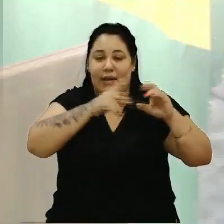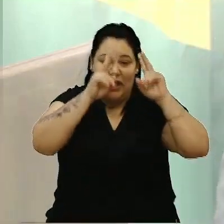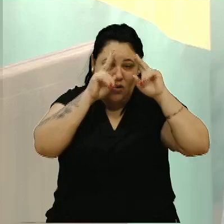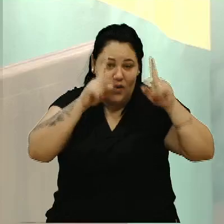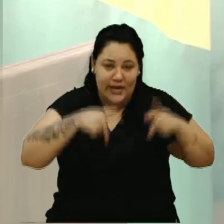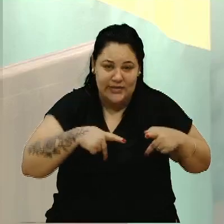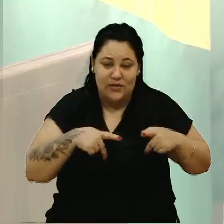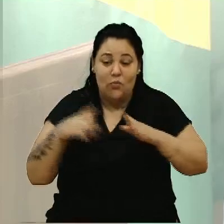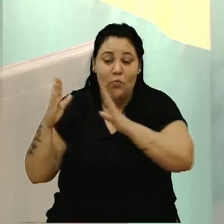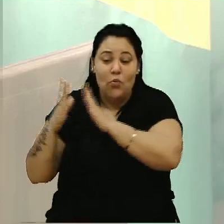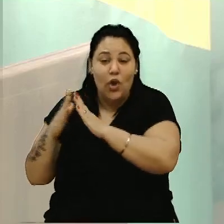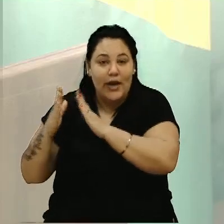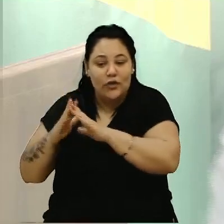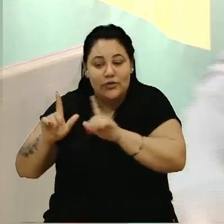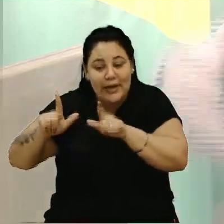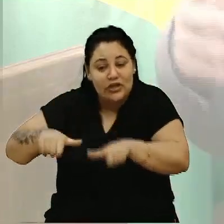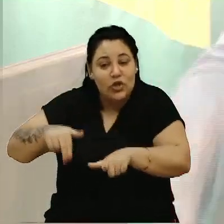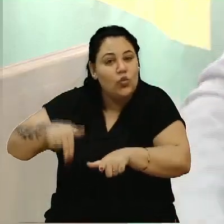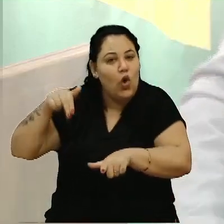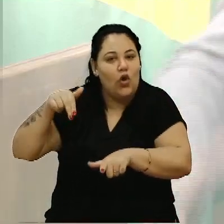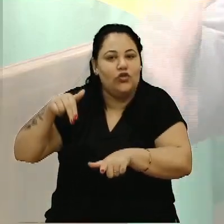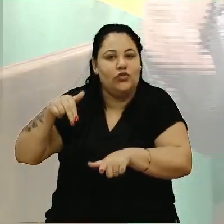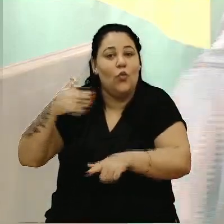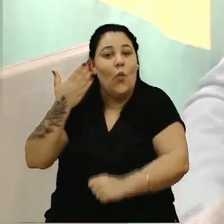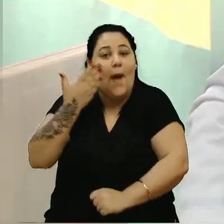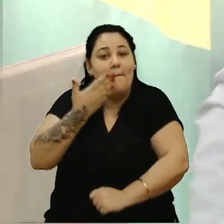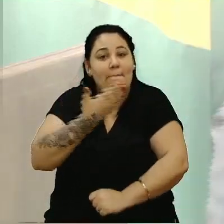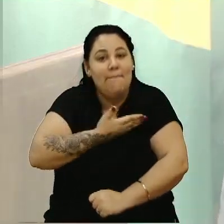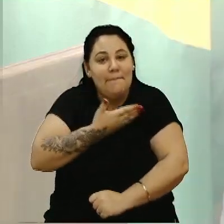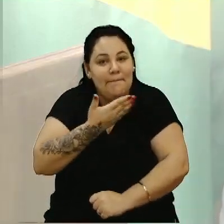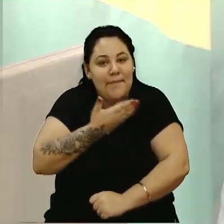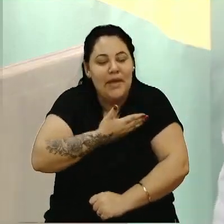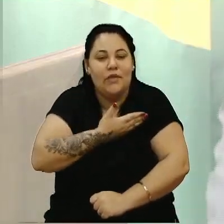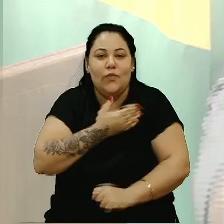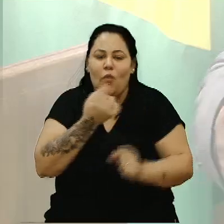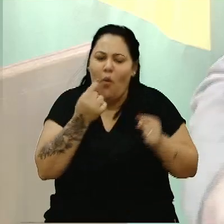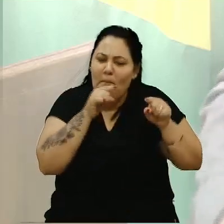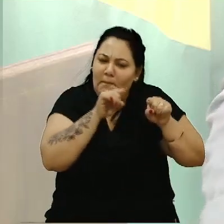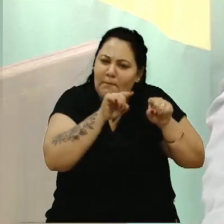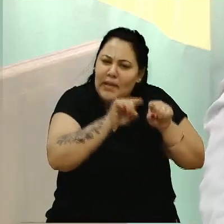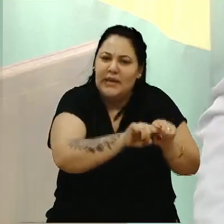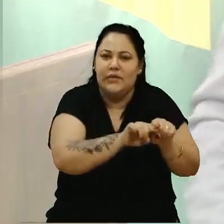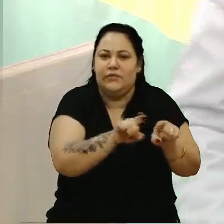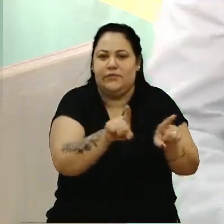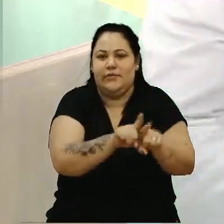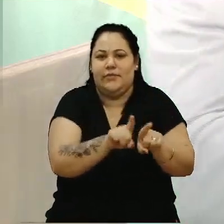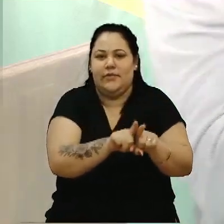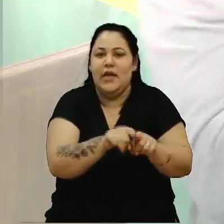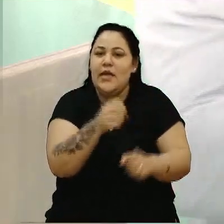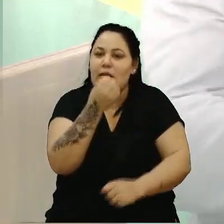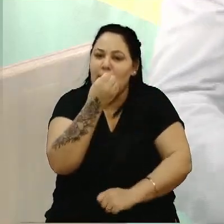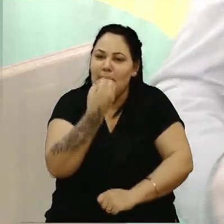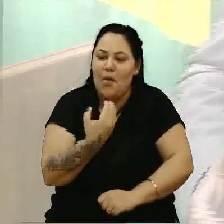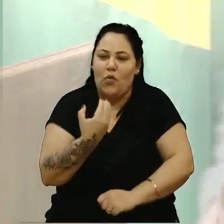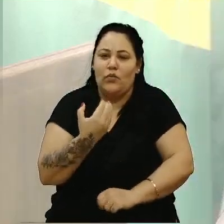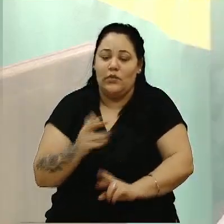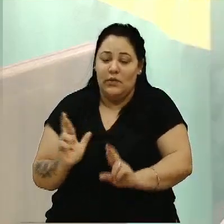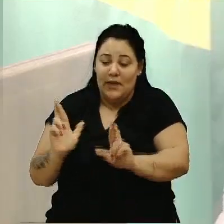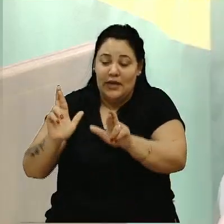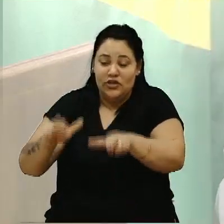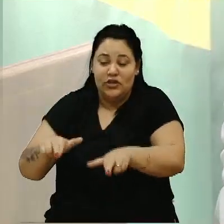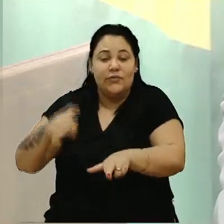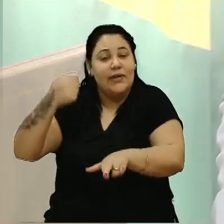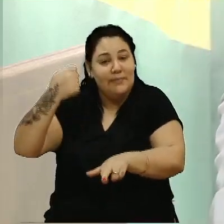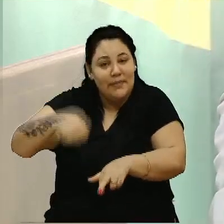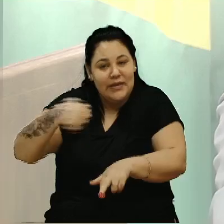da Zona Norte, um amigo, um companheiro, e que bom que é numa região também que precisa